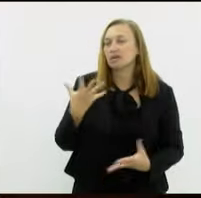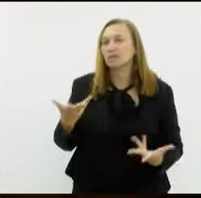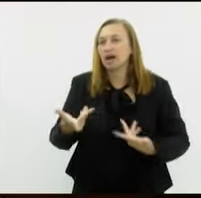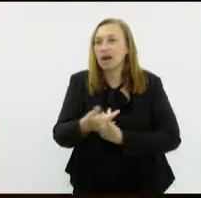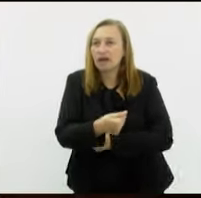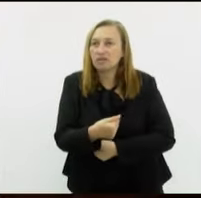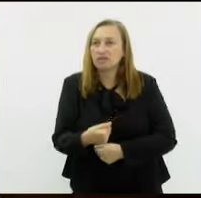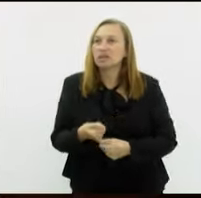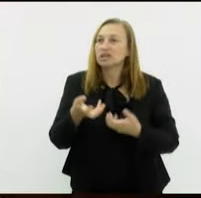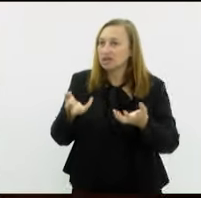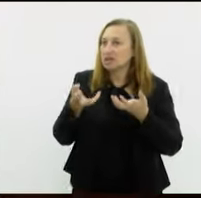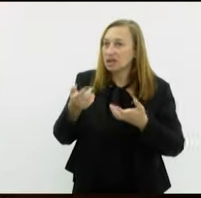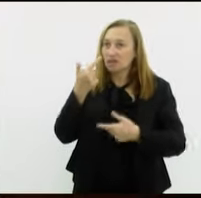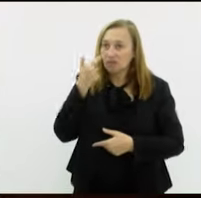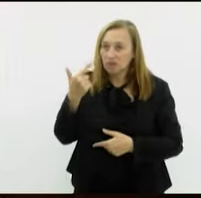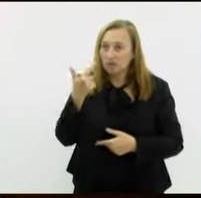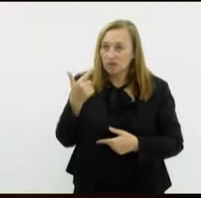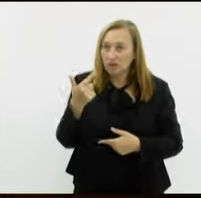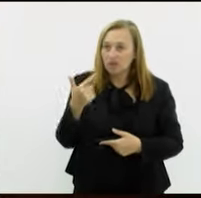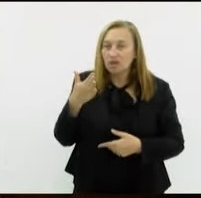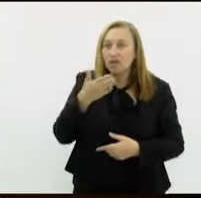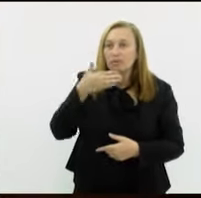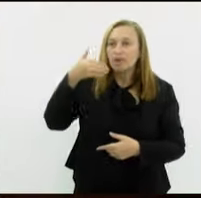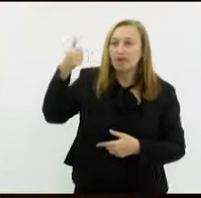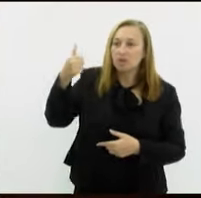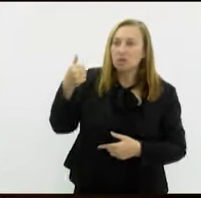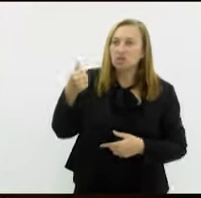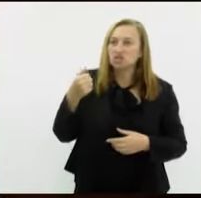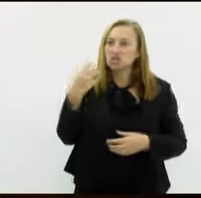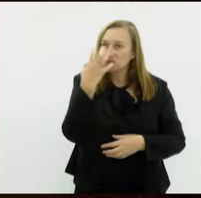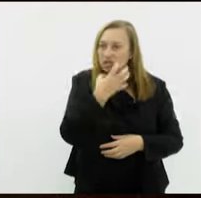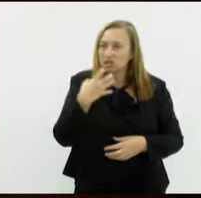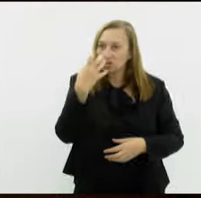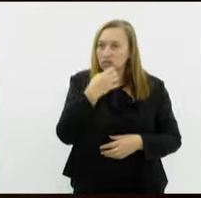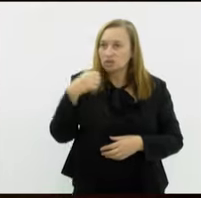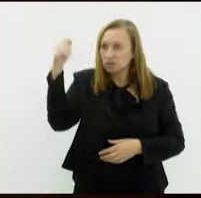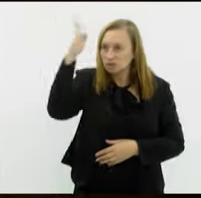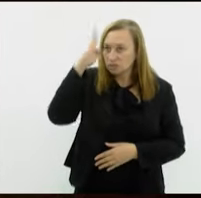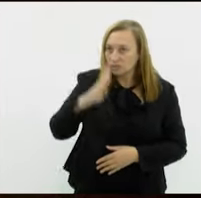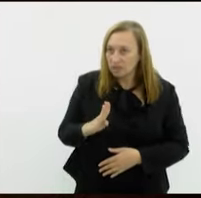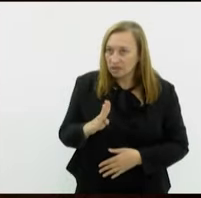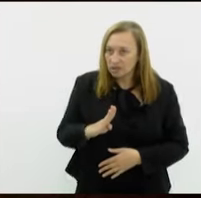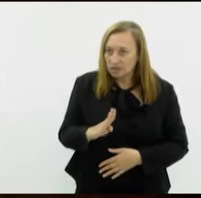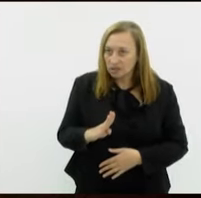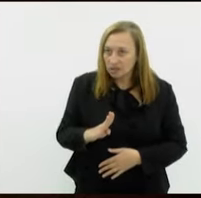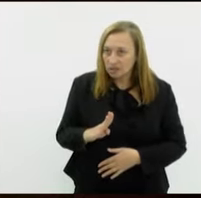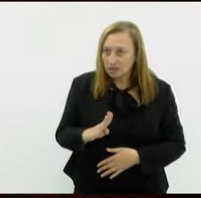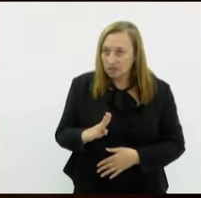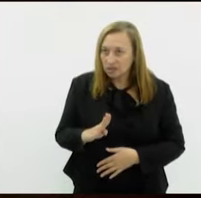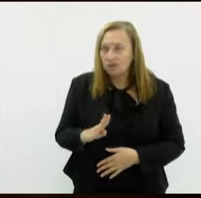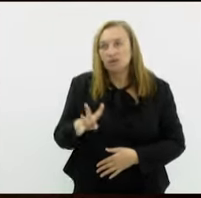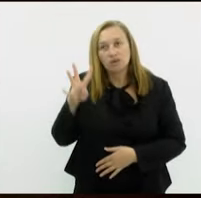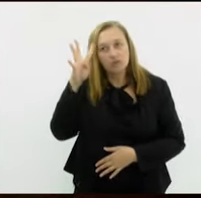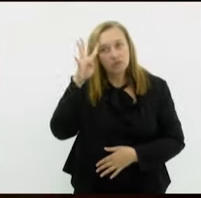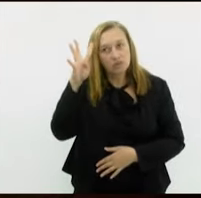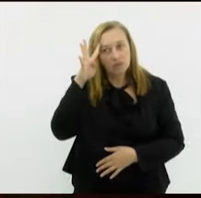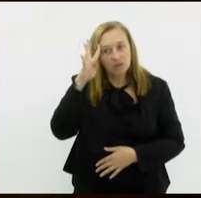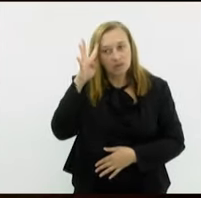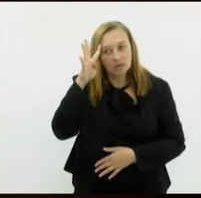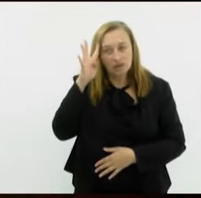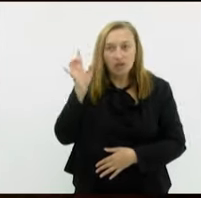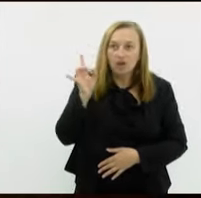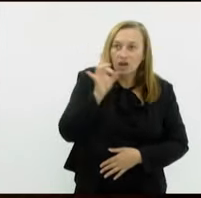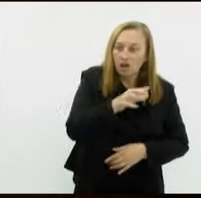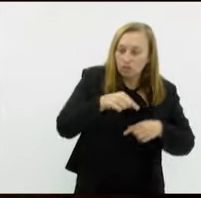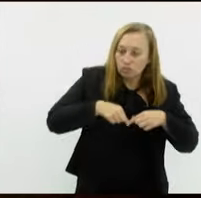quiserem assistir um dos melhores cantores do Brasil, na quarta-feira próxima, última